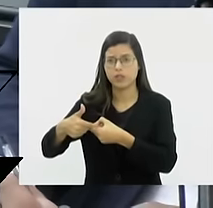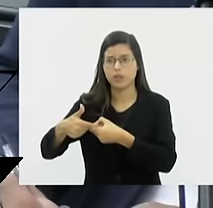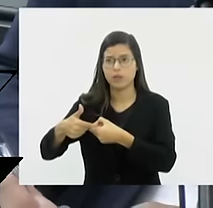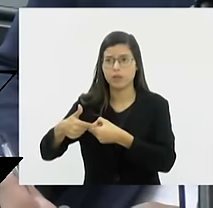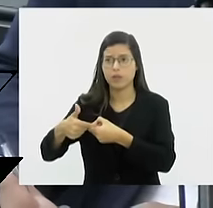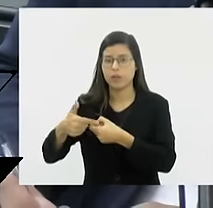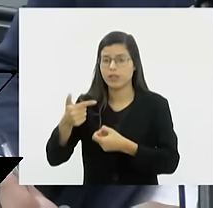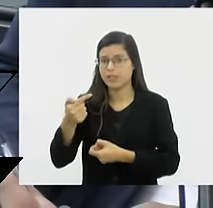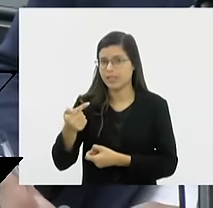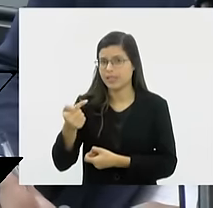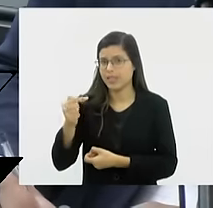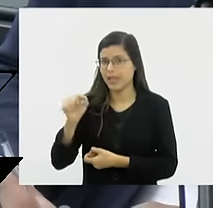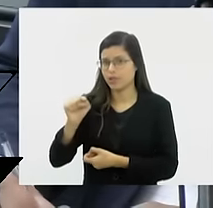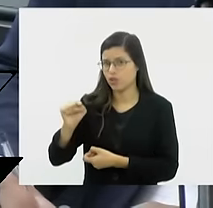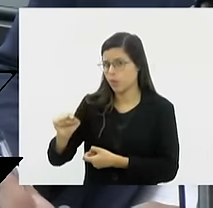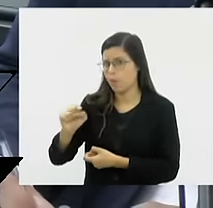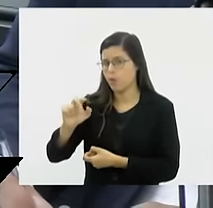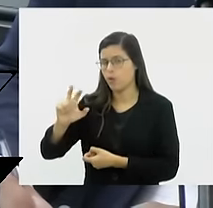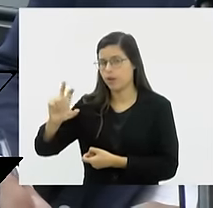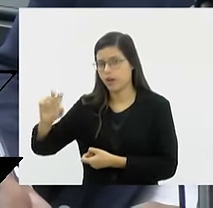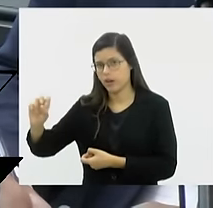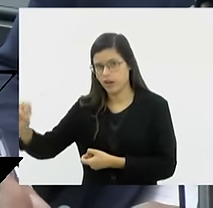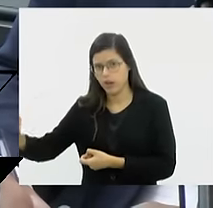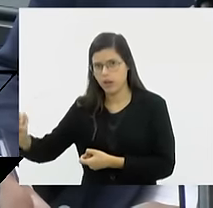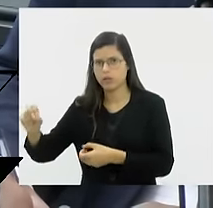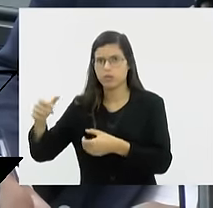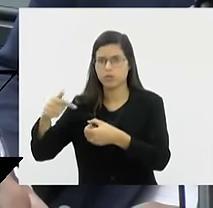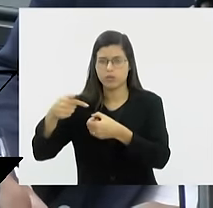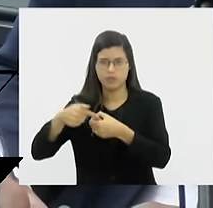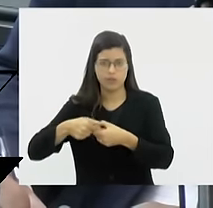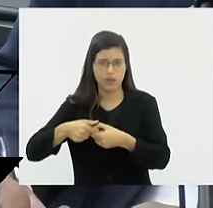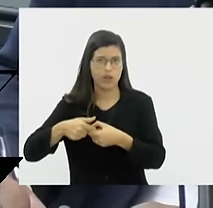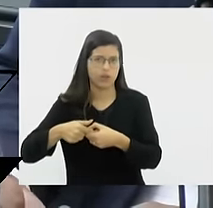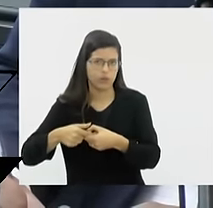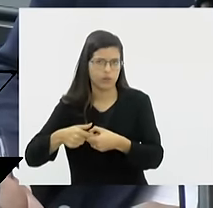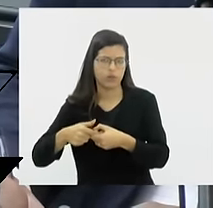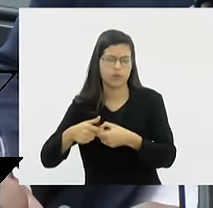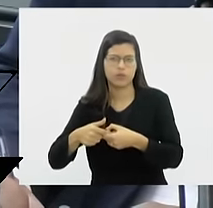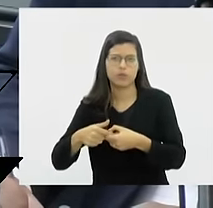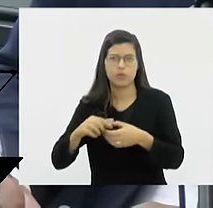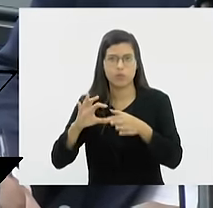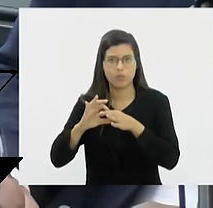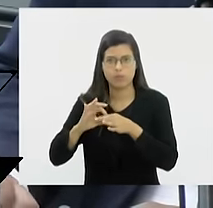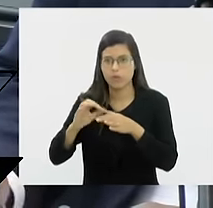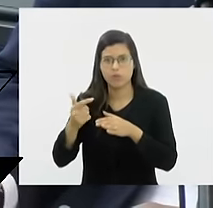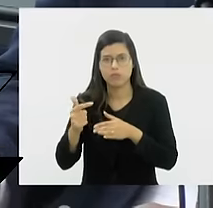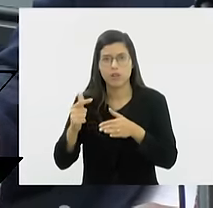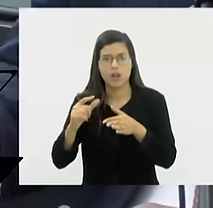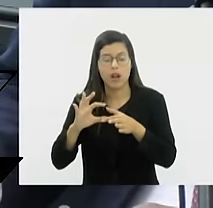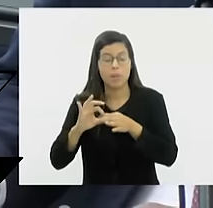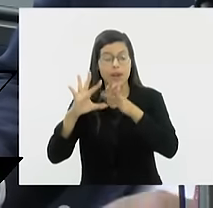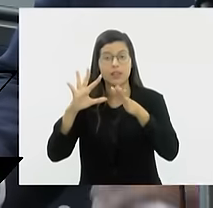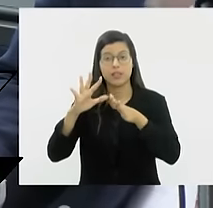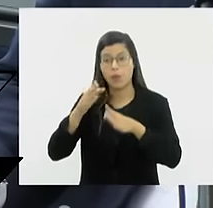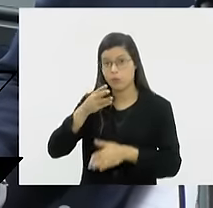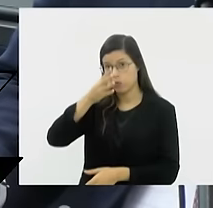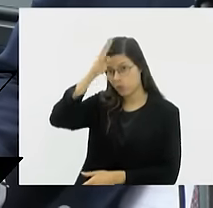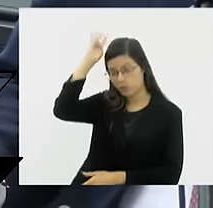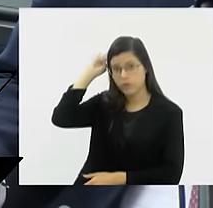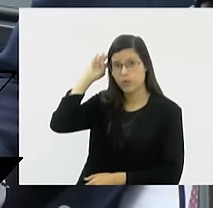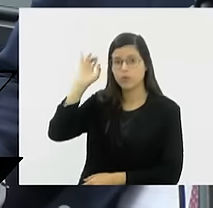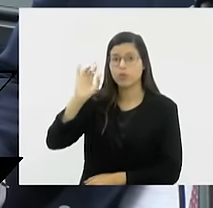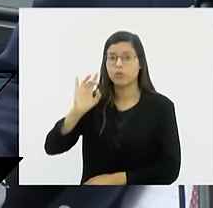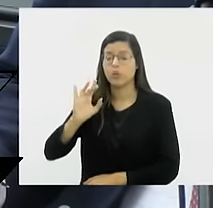para 7.500 litros. Contudo, o certificado de liberação do Corpo de Bombeiro consta que só seria